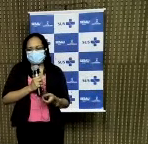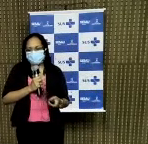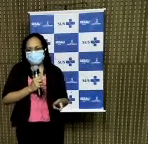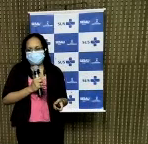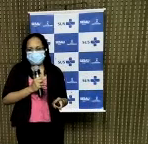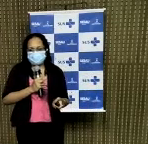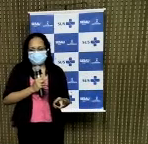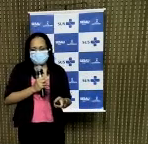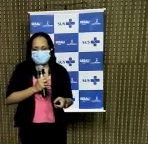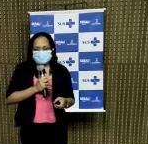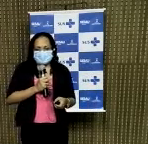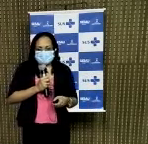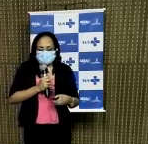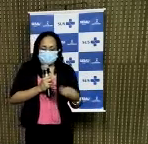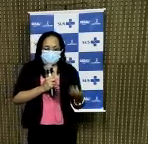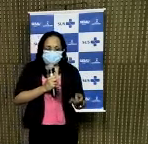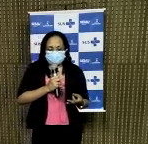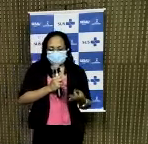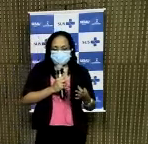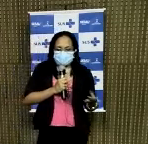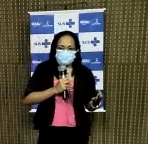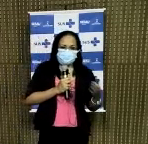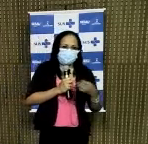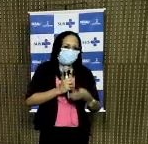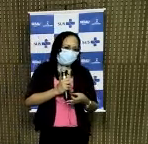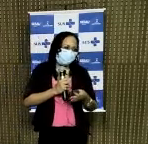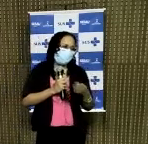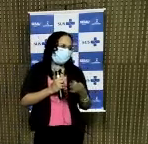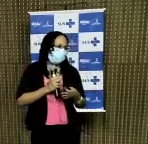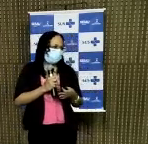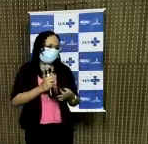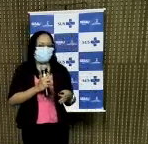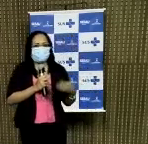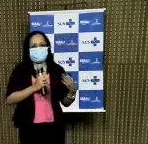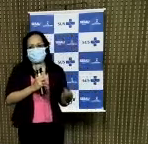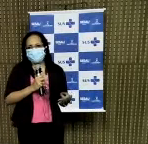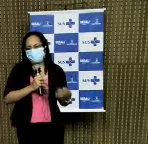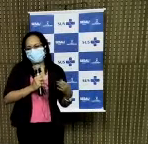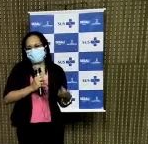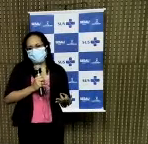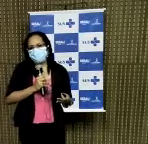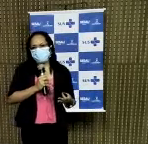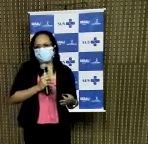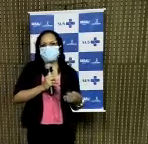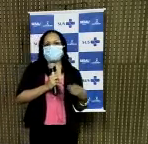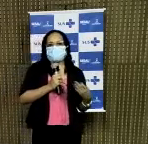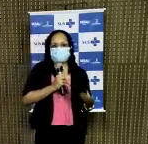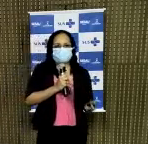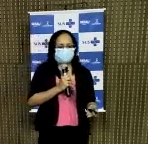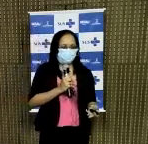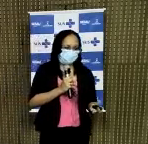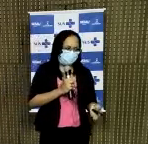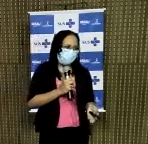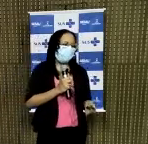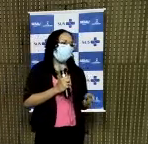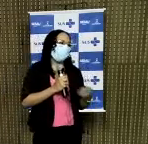é debatido esses casos. Apesar desse caso, em si, um caso pontual, essa jovem de 19 anos, ela acabou